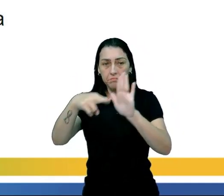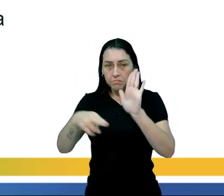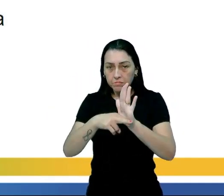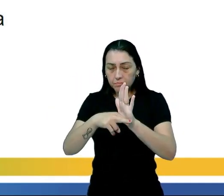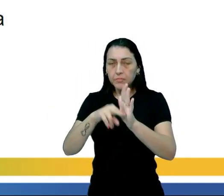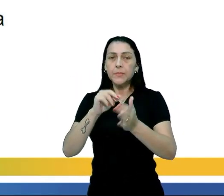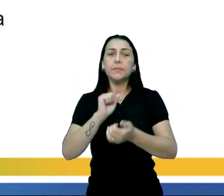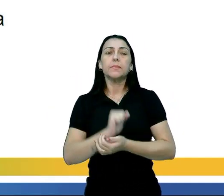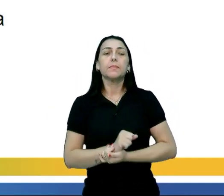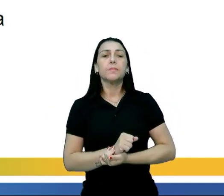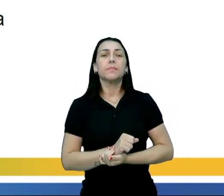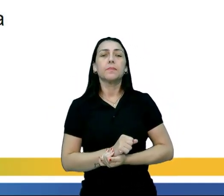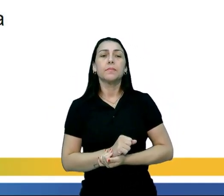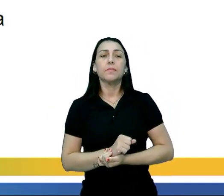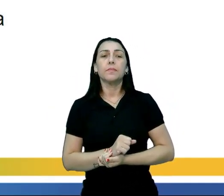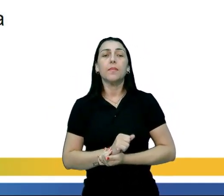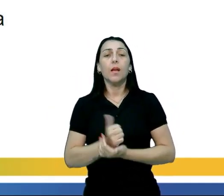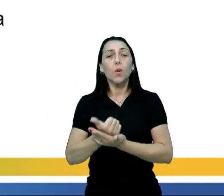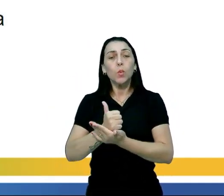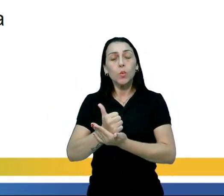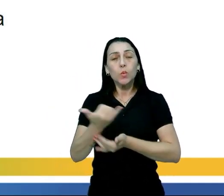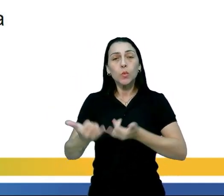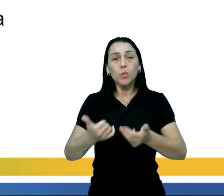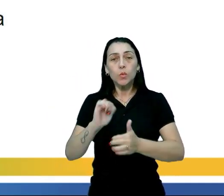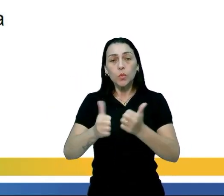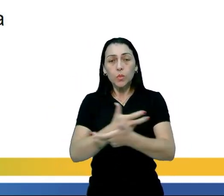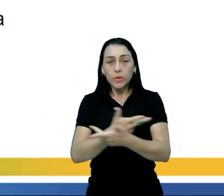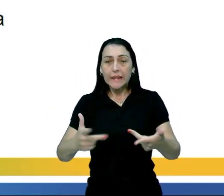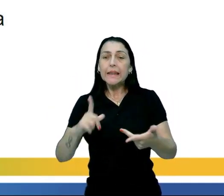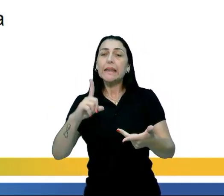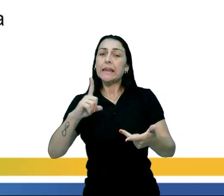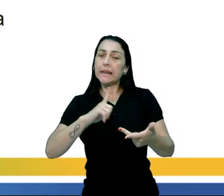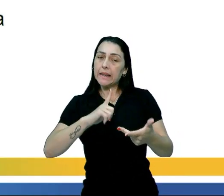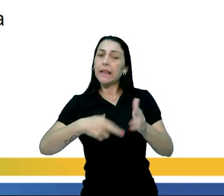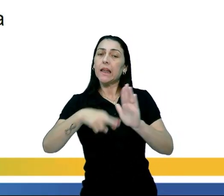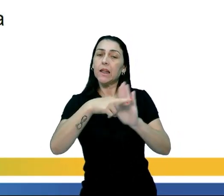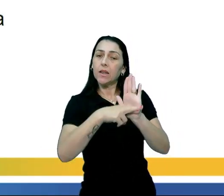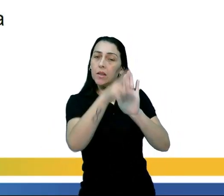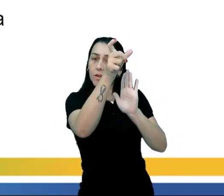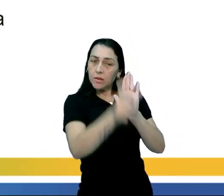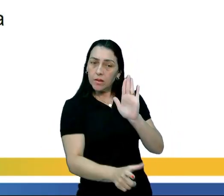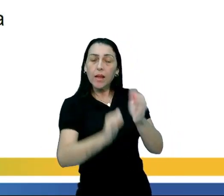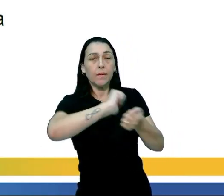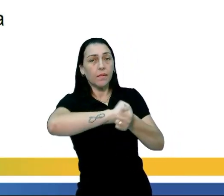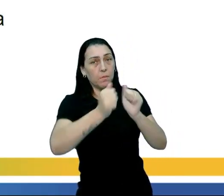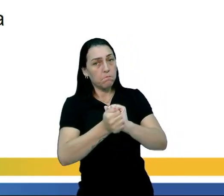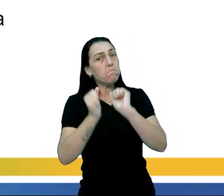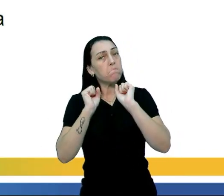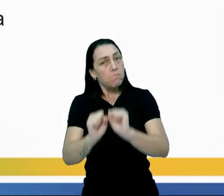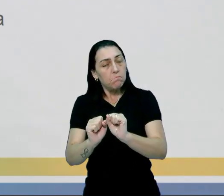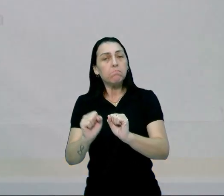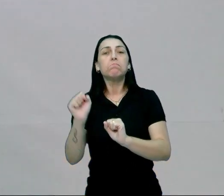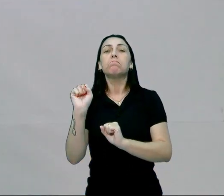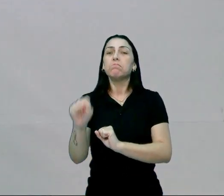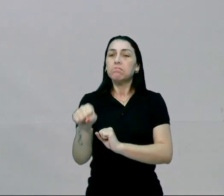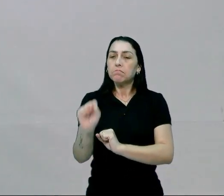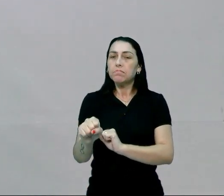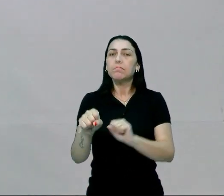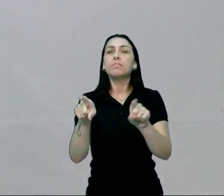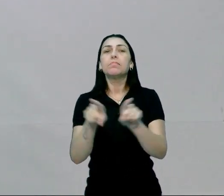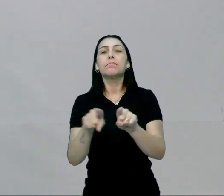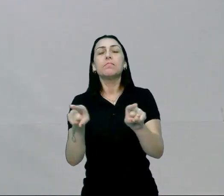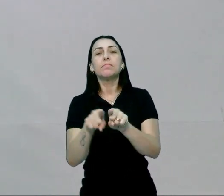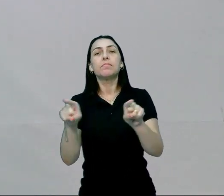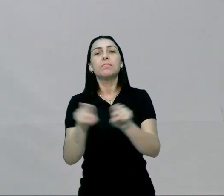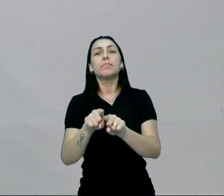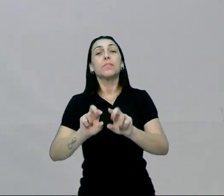né? Jogo é toda e qualquer atividade que exige a figura do jogador e regras que podem ser adaptadas. Então,